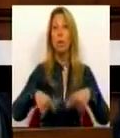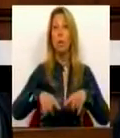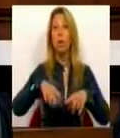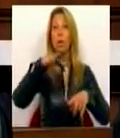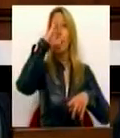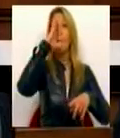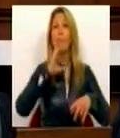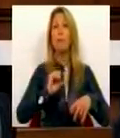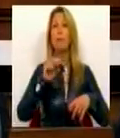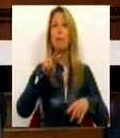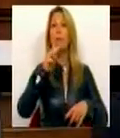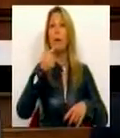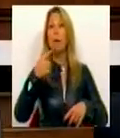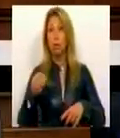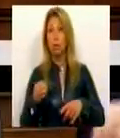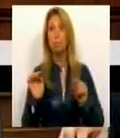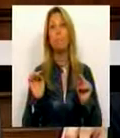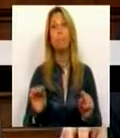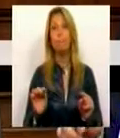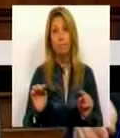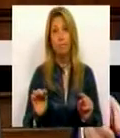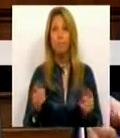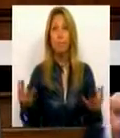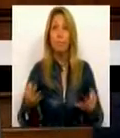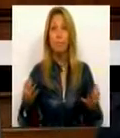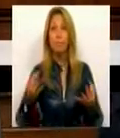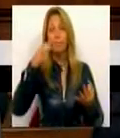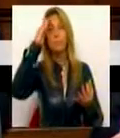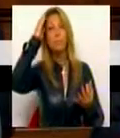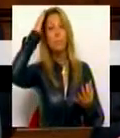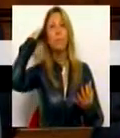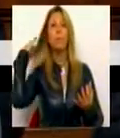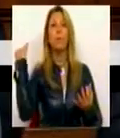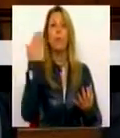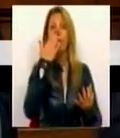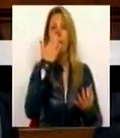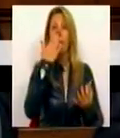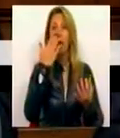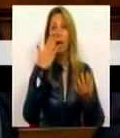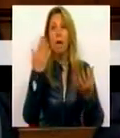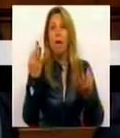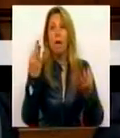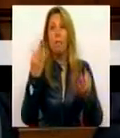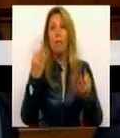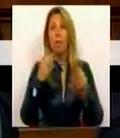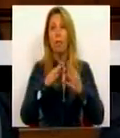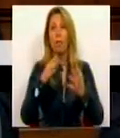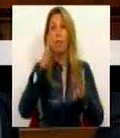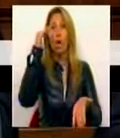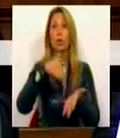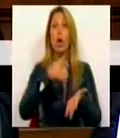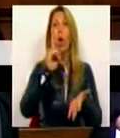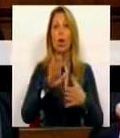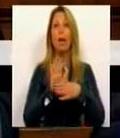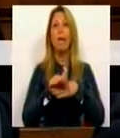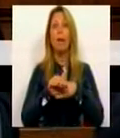Ministerial NATO. Daqui resultou aquilo que ficou aparentemente conhecido como a Carta do